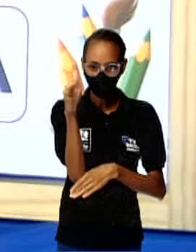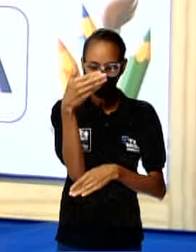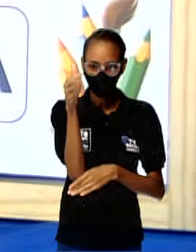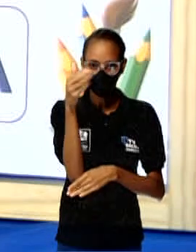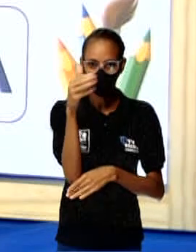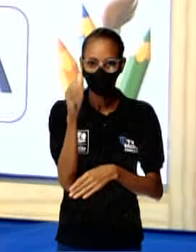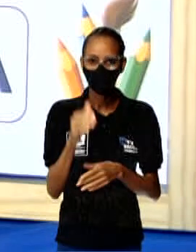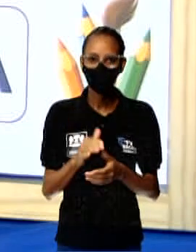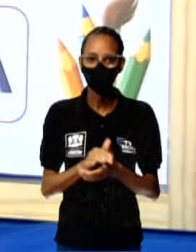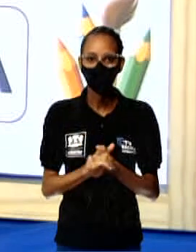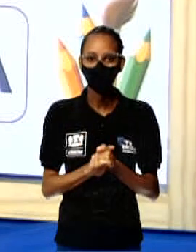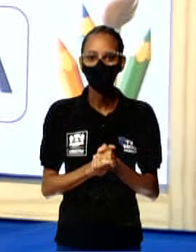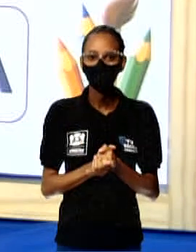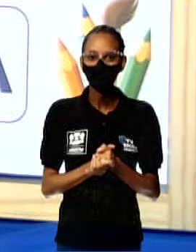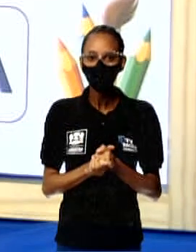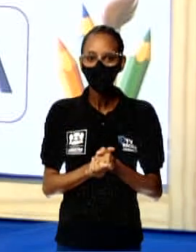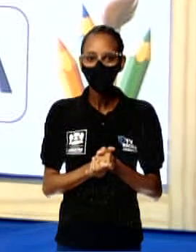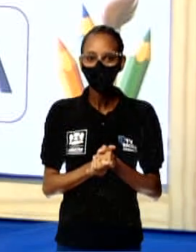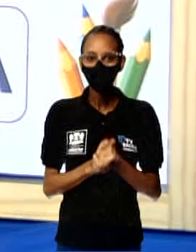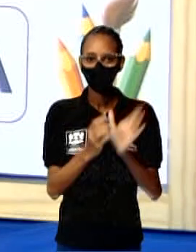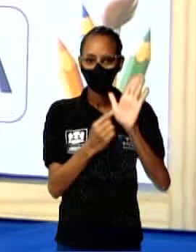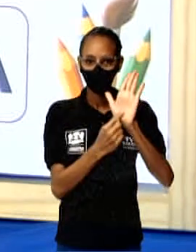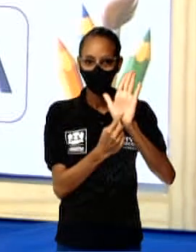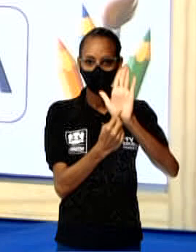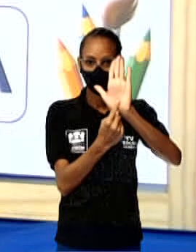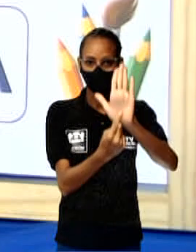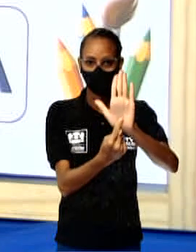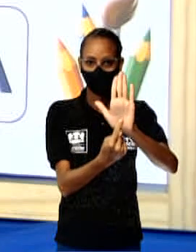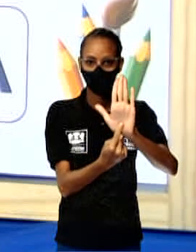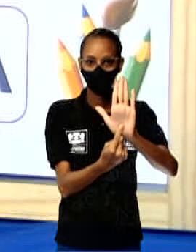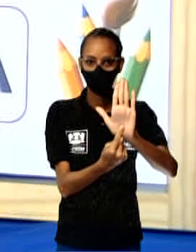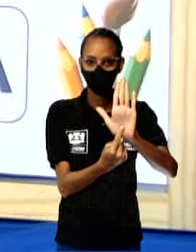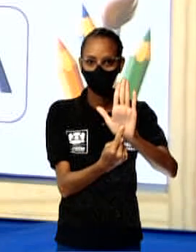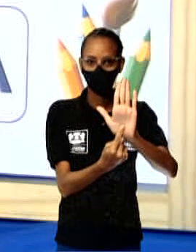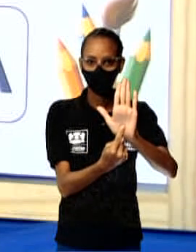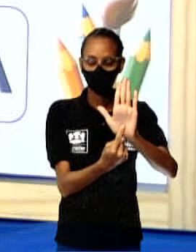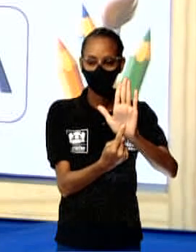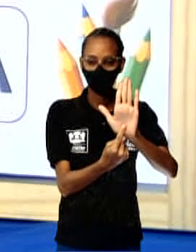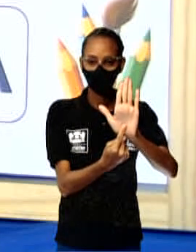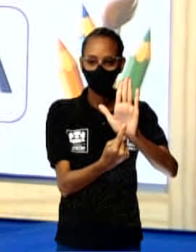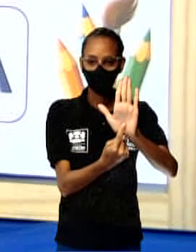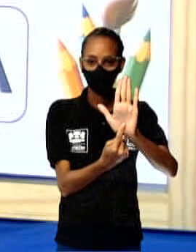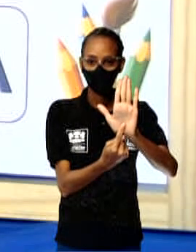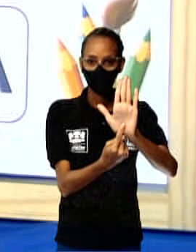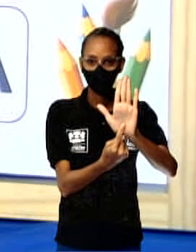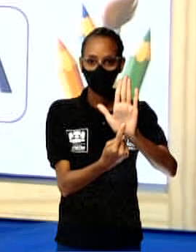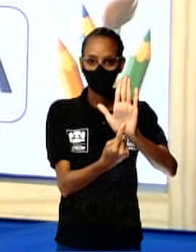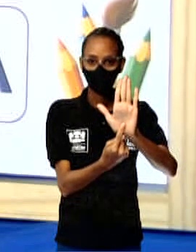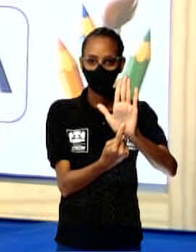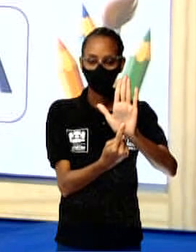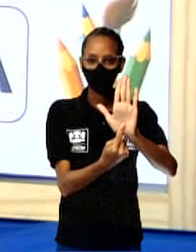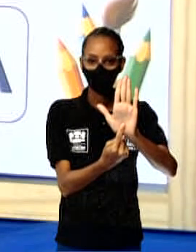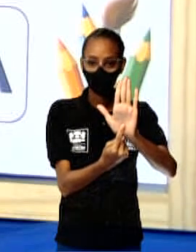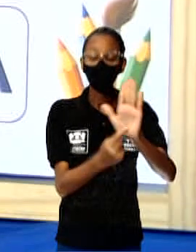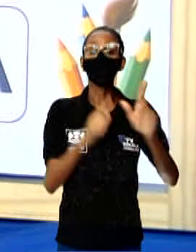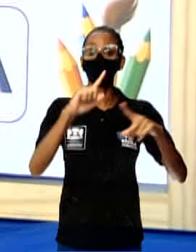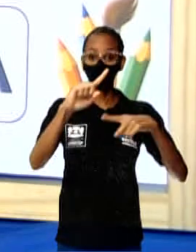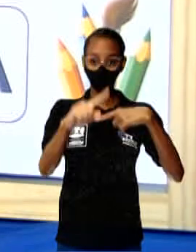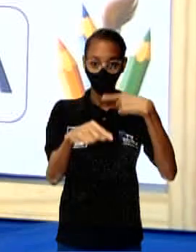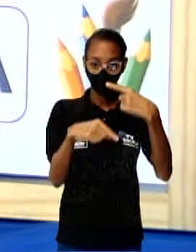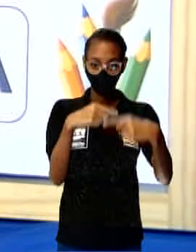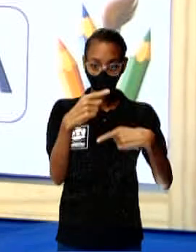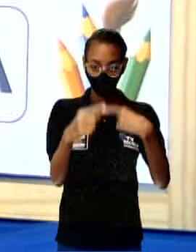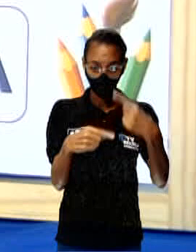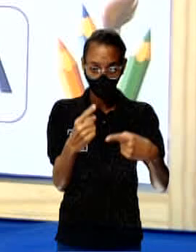um e ele fica assim e depois